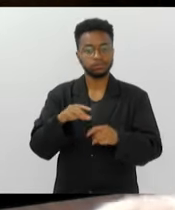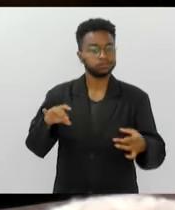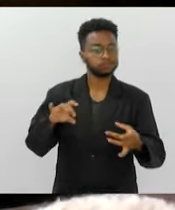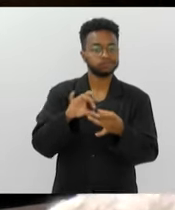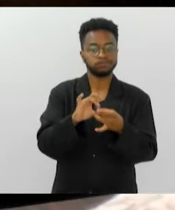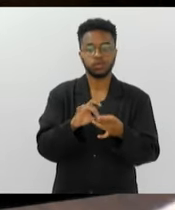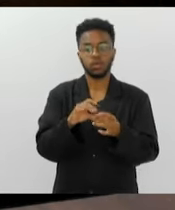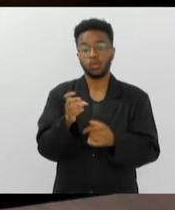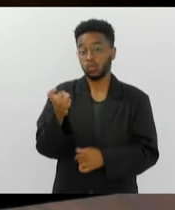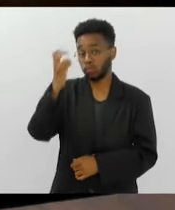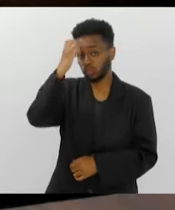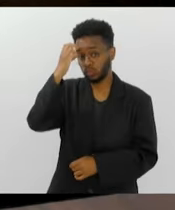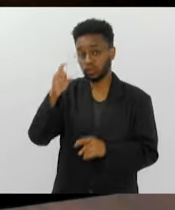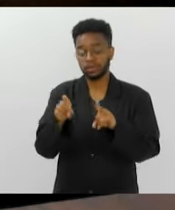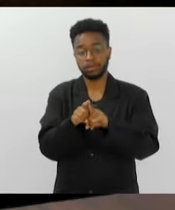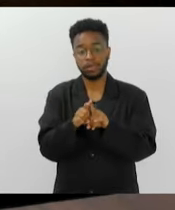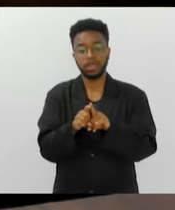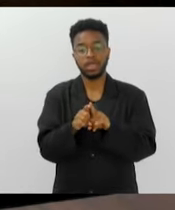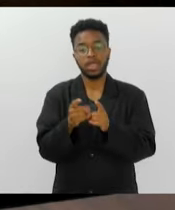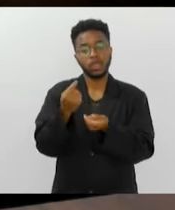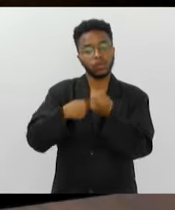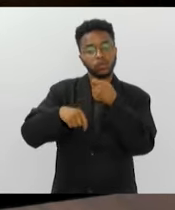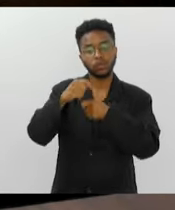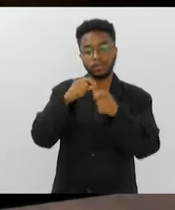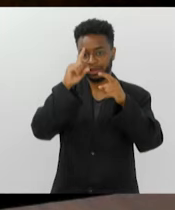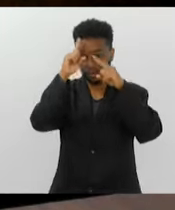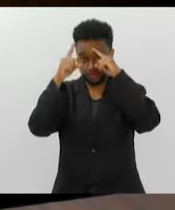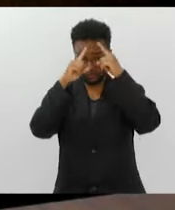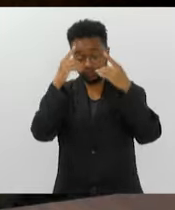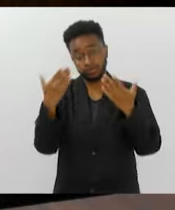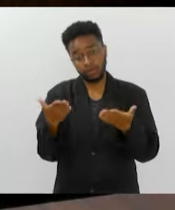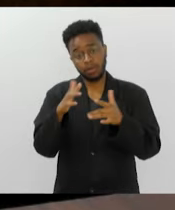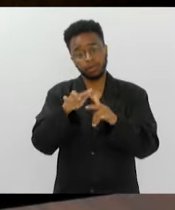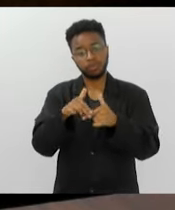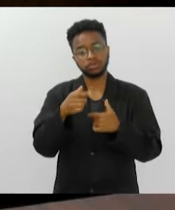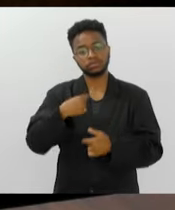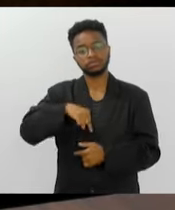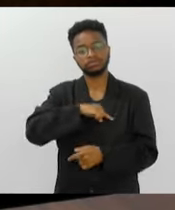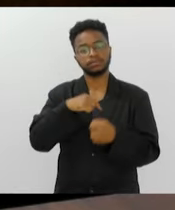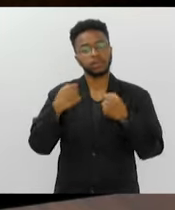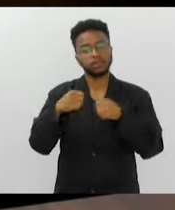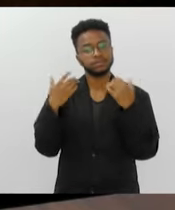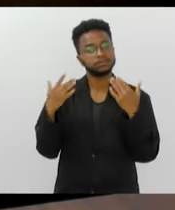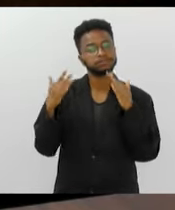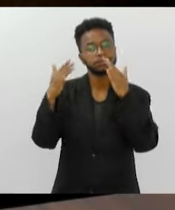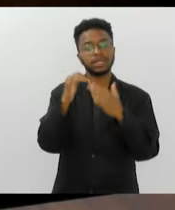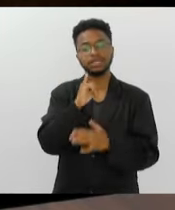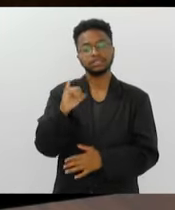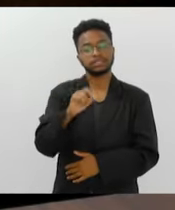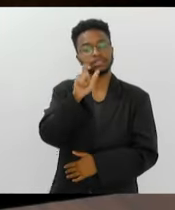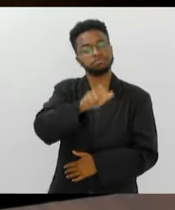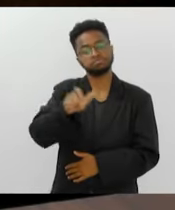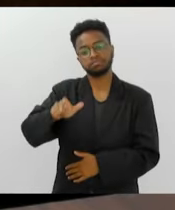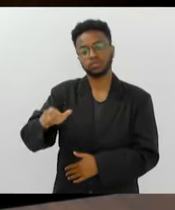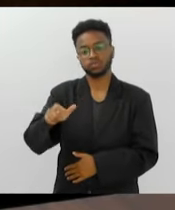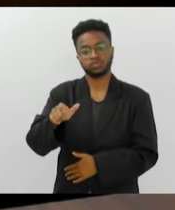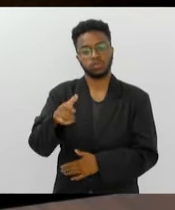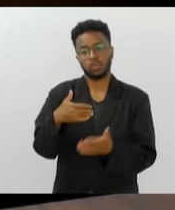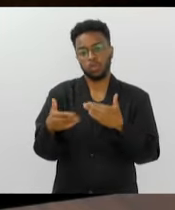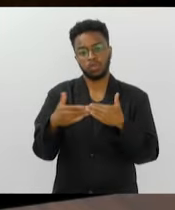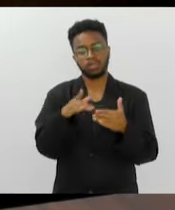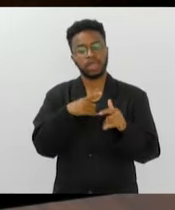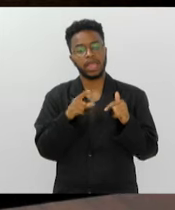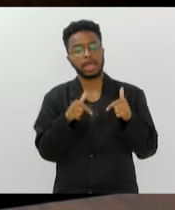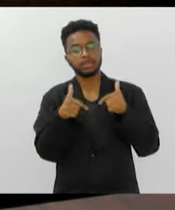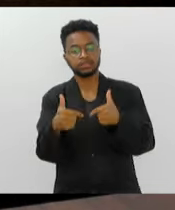cultura da economia criativa por isso que a gente tem sempre que Celebrar quando algum colega tem uma iniciativa